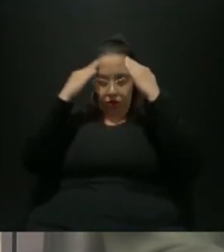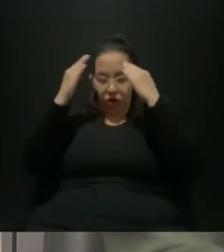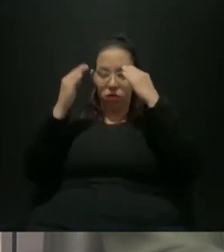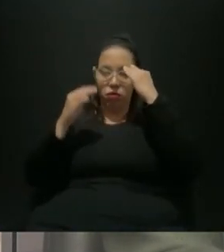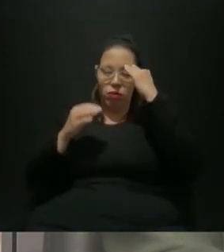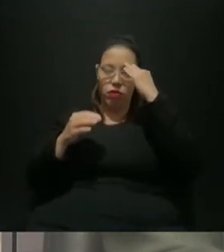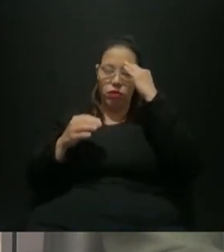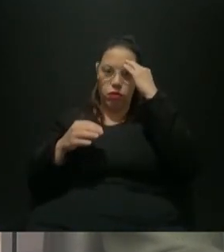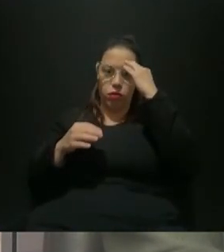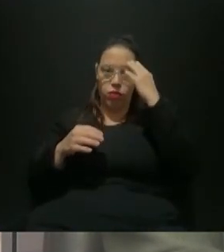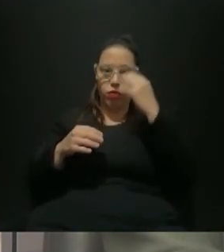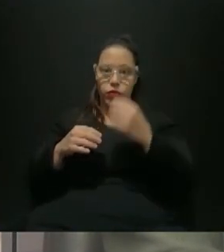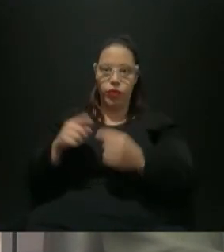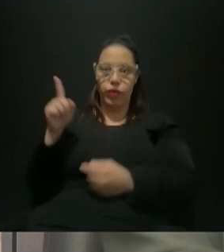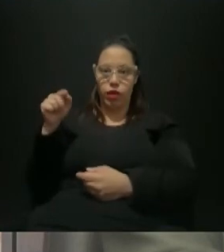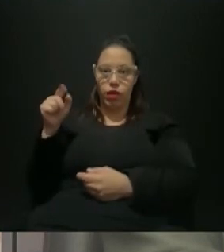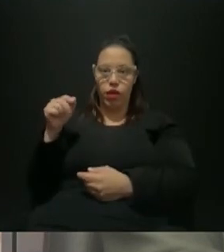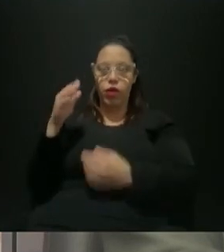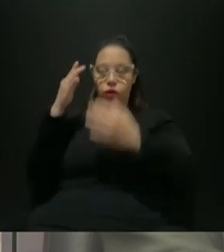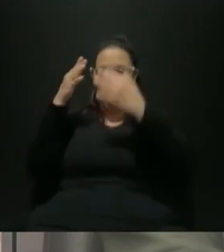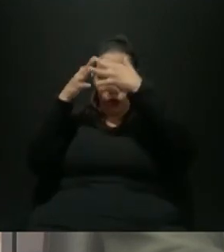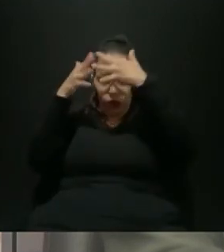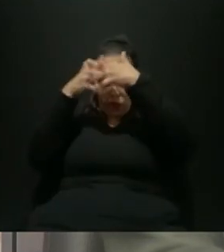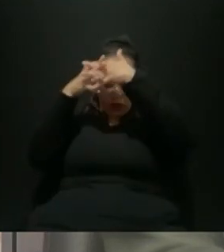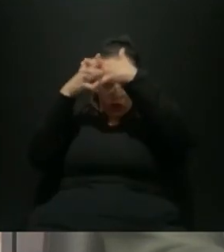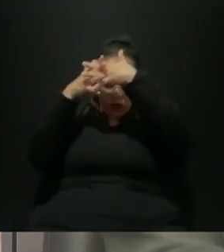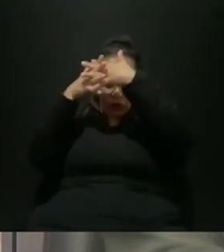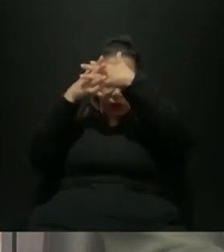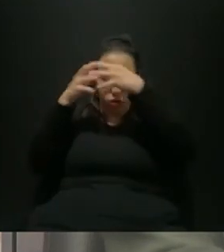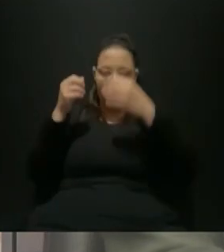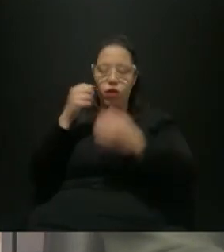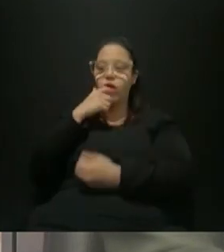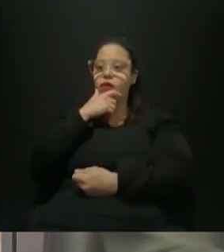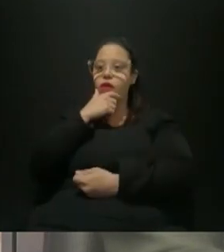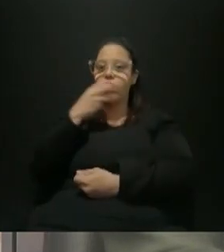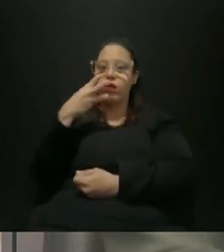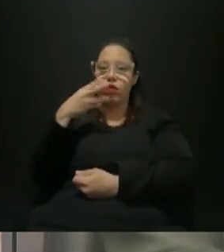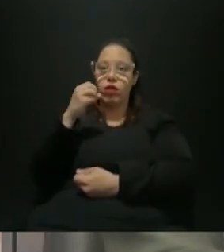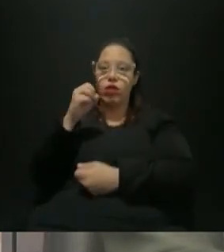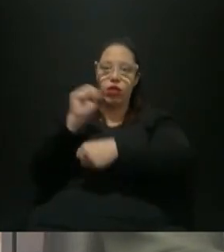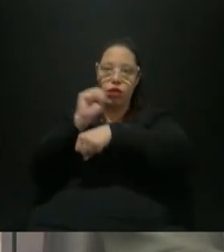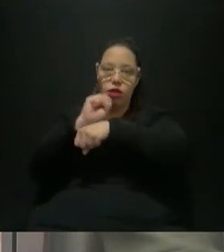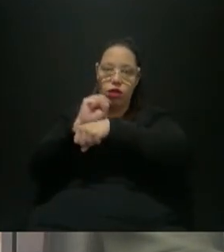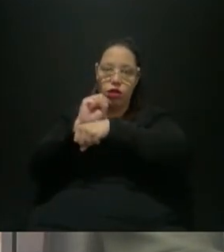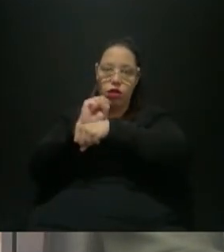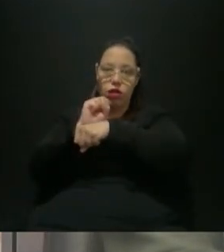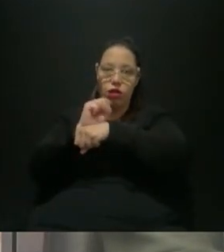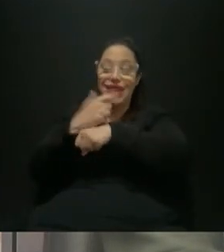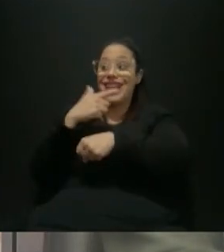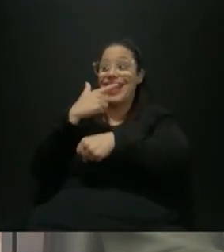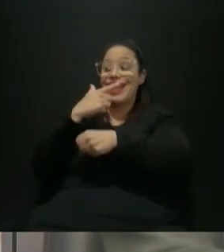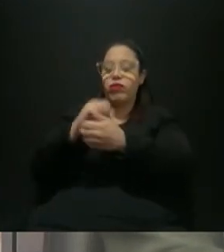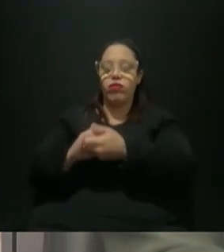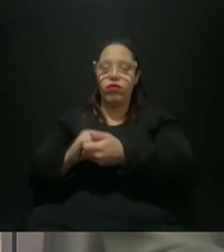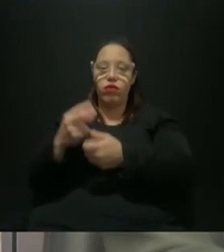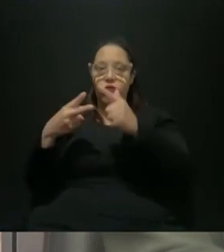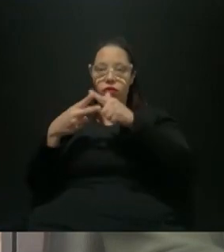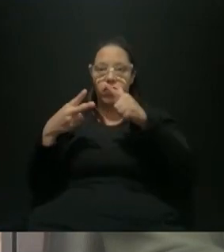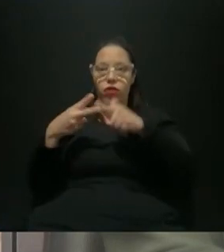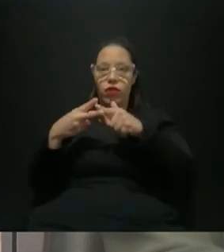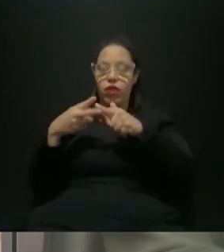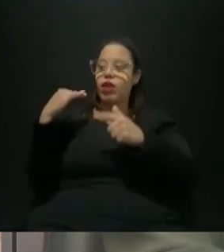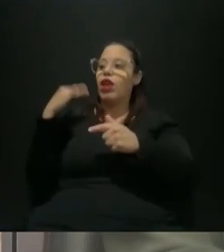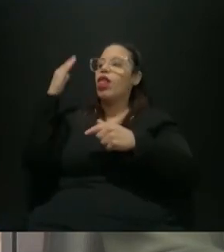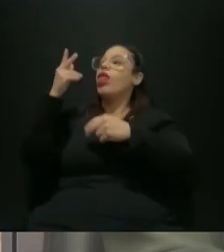faz essa reflexão. Então tem vídeos curtos, tem vídeos de 30 segundos onde faz uma sátira, onde tem 2 adultos conversando